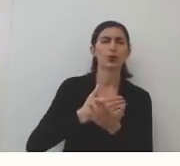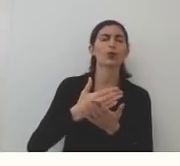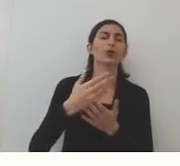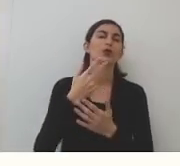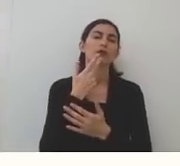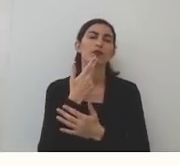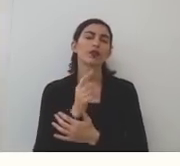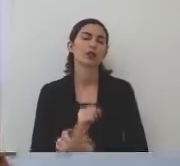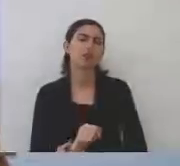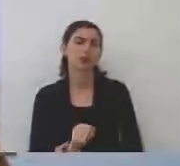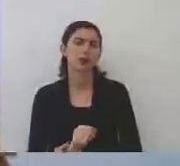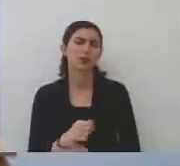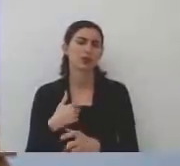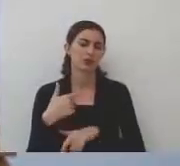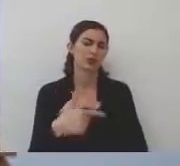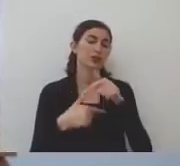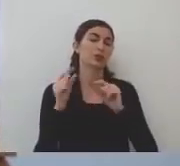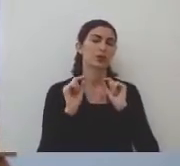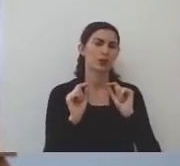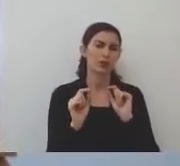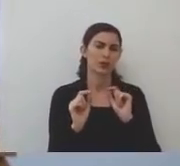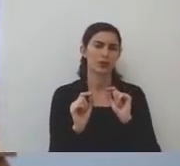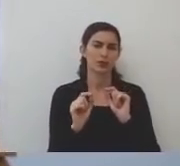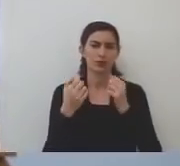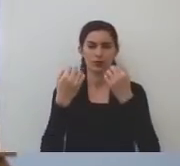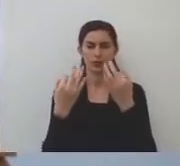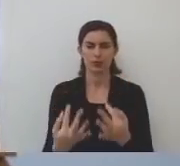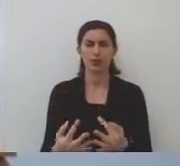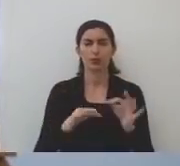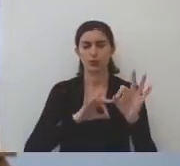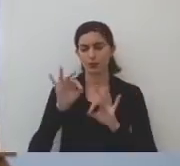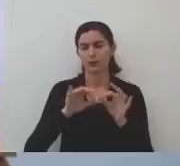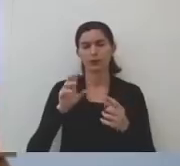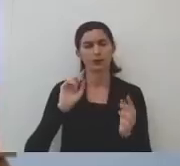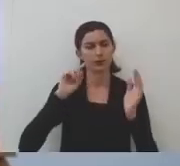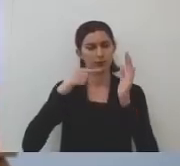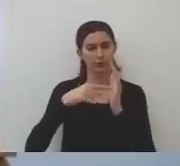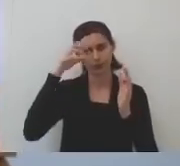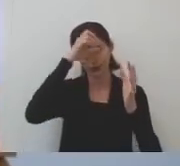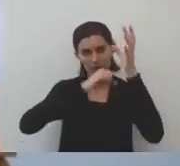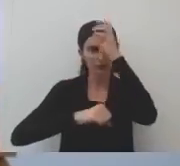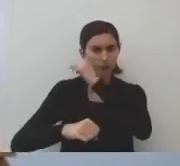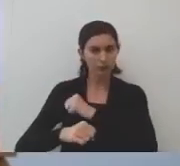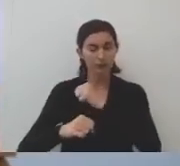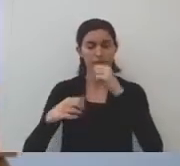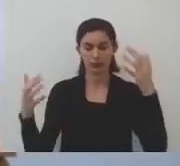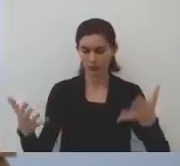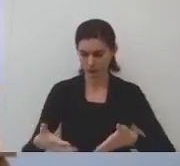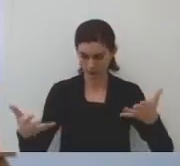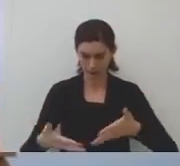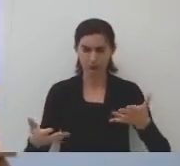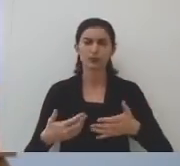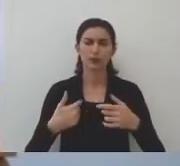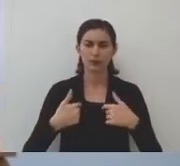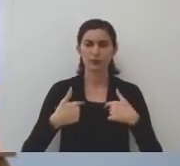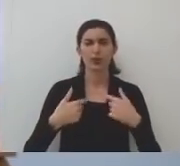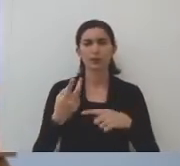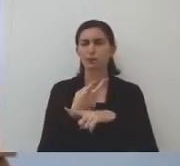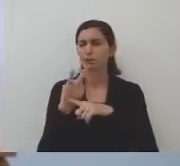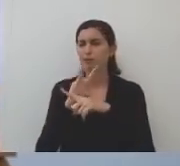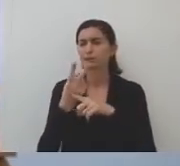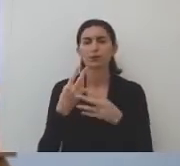que foi que a gente fez? A gente trabalhou o quê? A gente trabalhou e elencou o objetivo de aprendizagem. Agora é hora de a gente